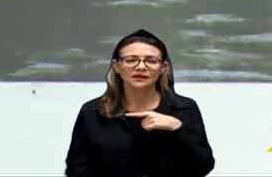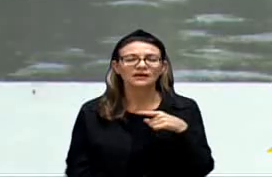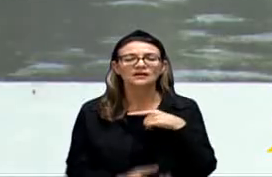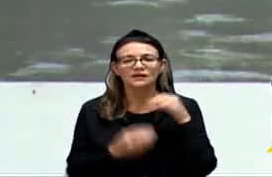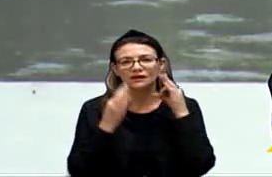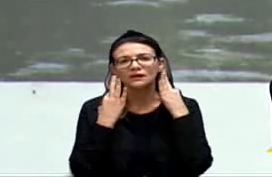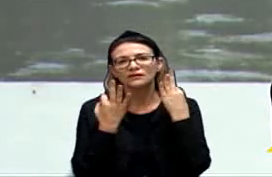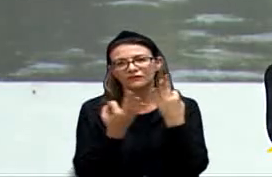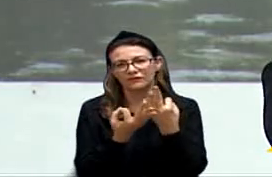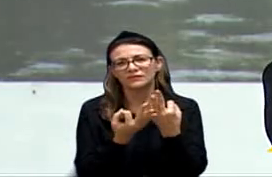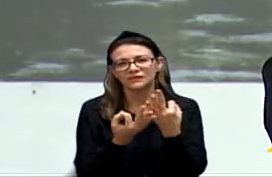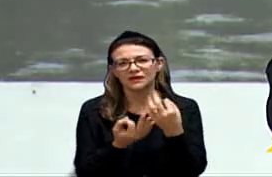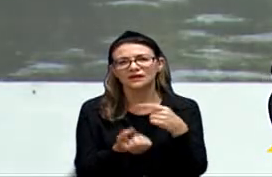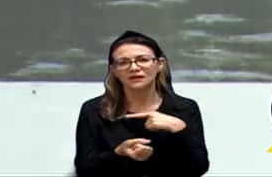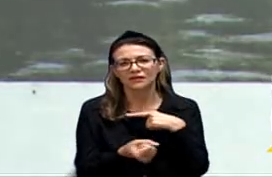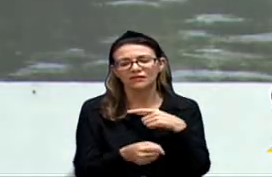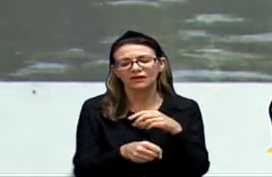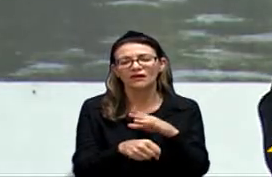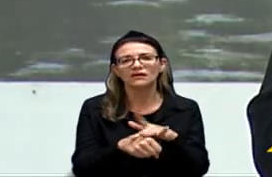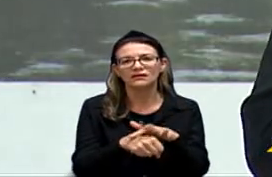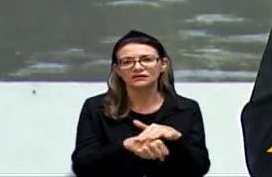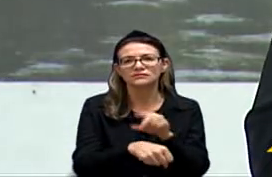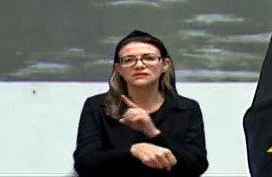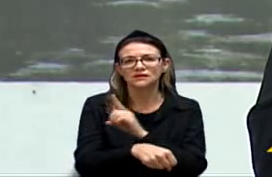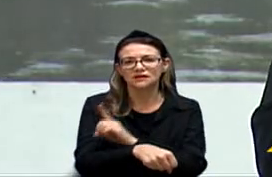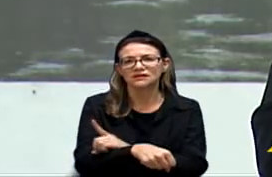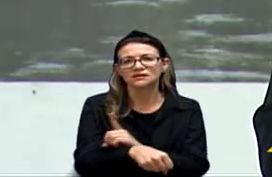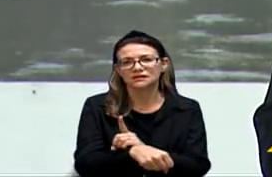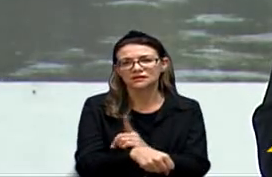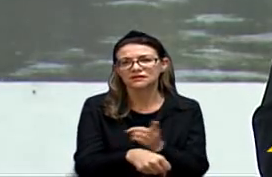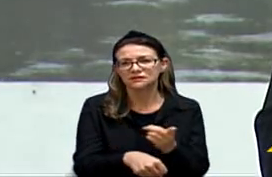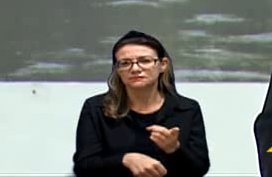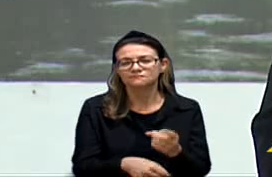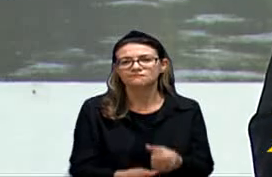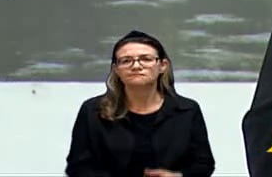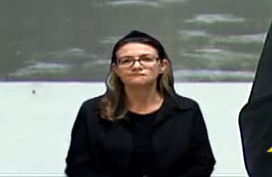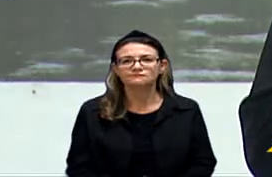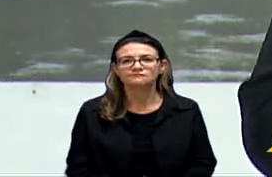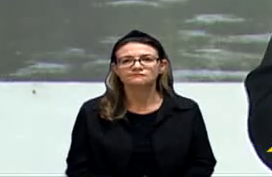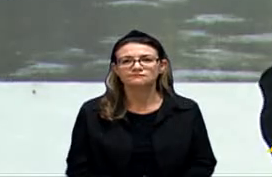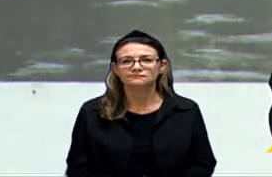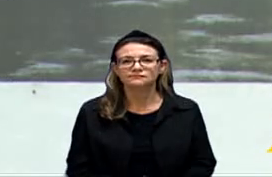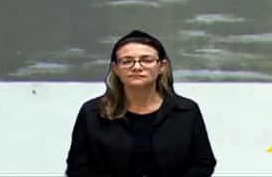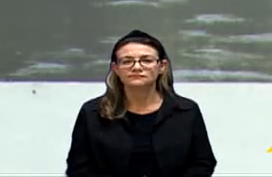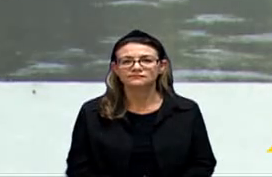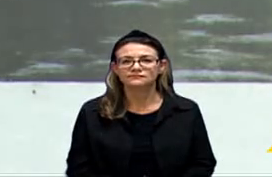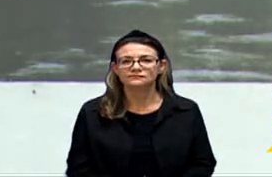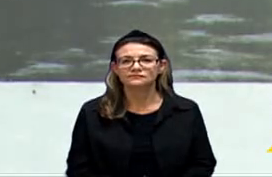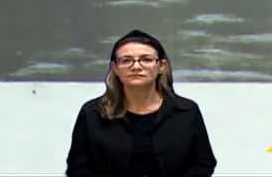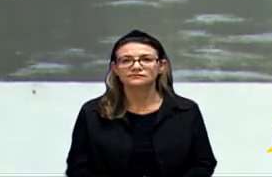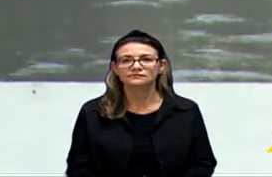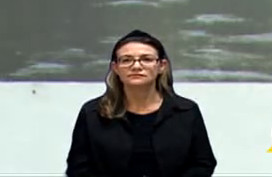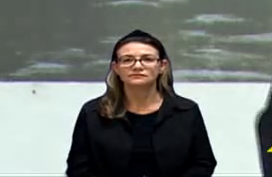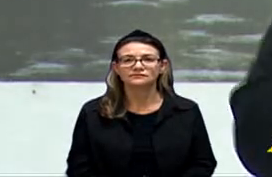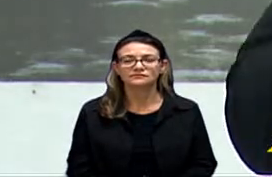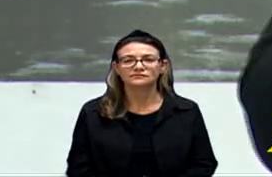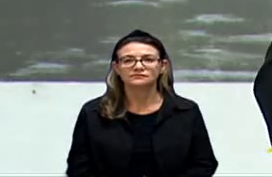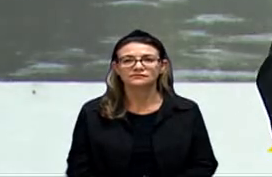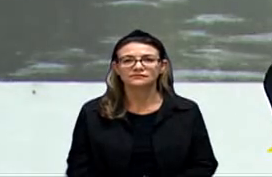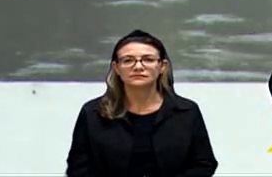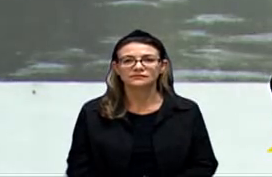também diabéticos só tô falando agora em menos de uma hora Recebi 10 mensagens solicitando sim